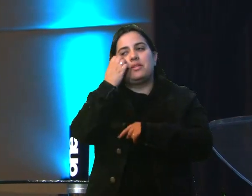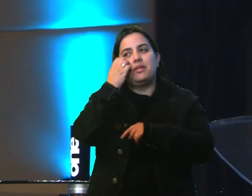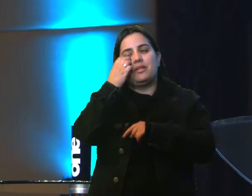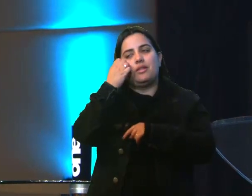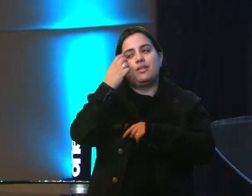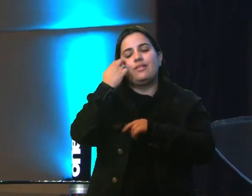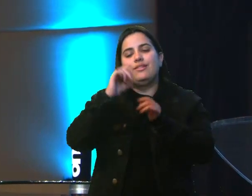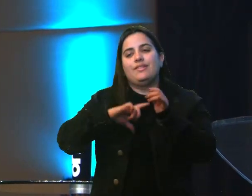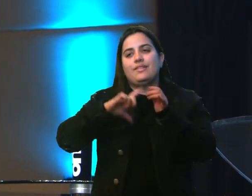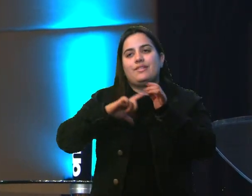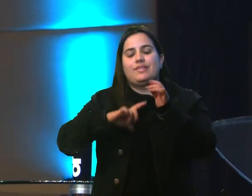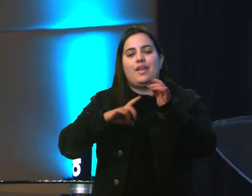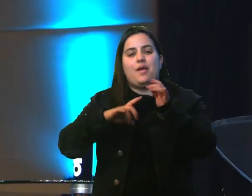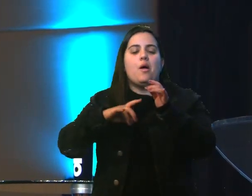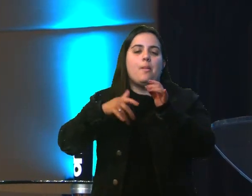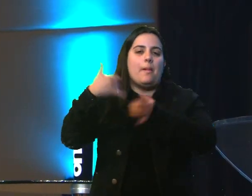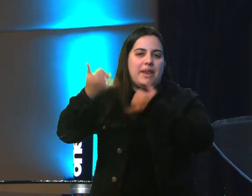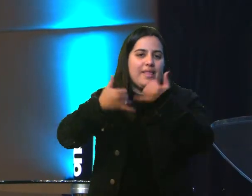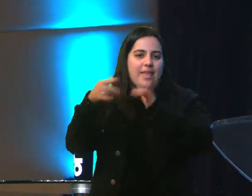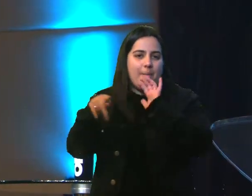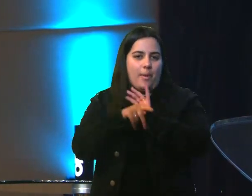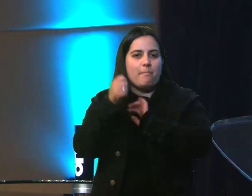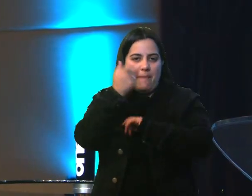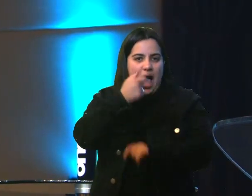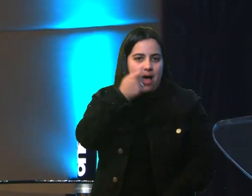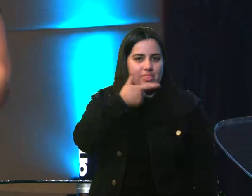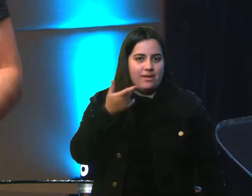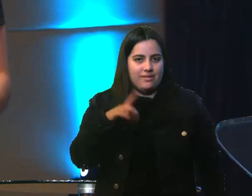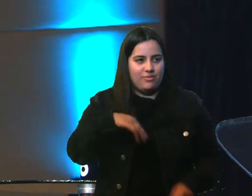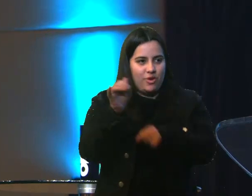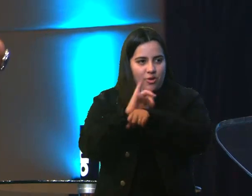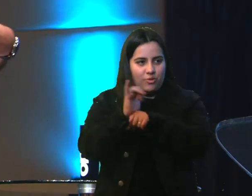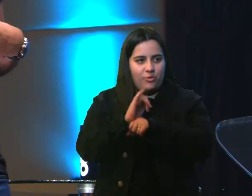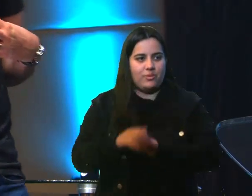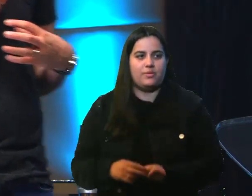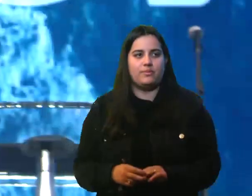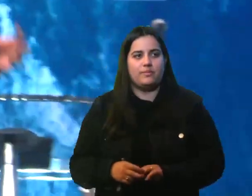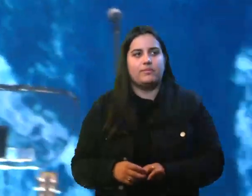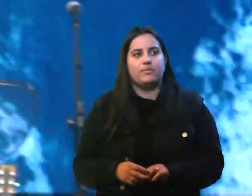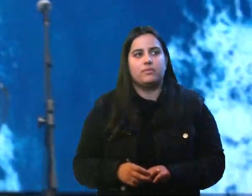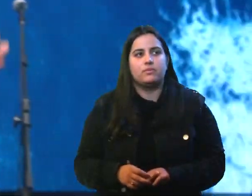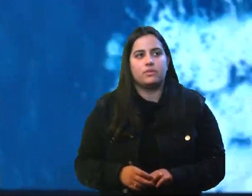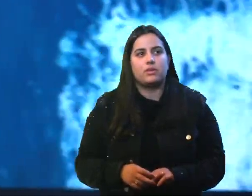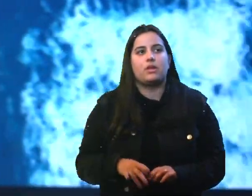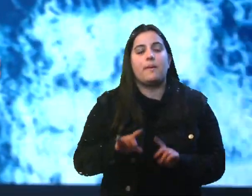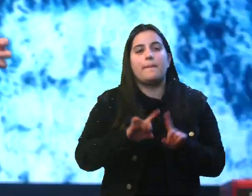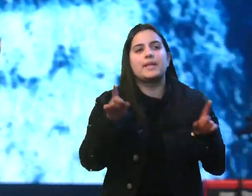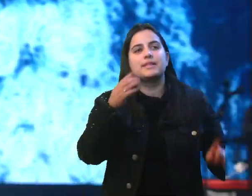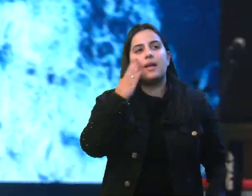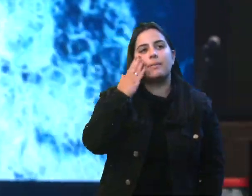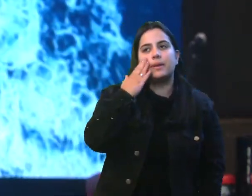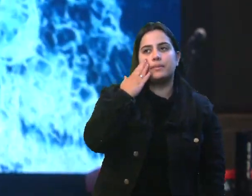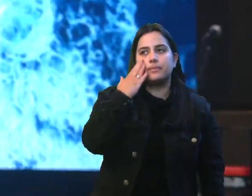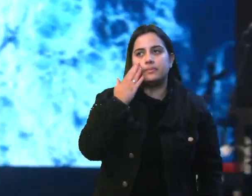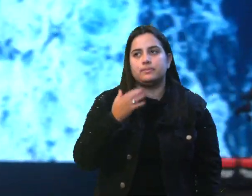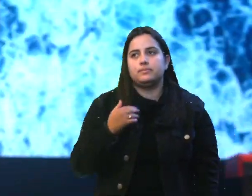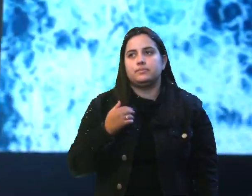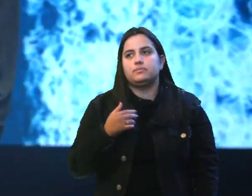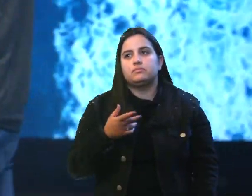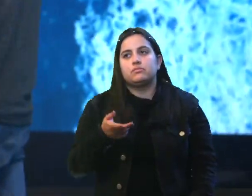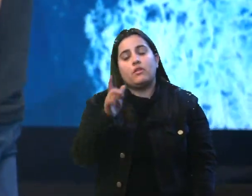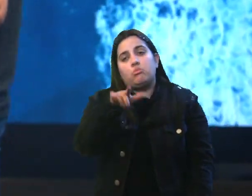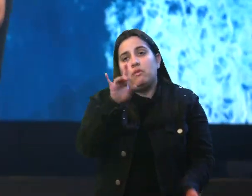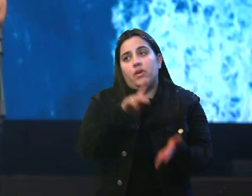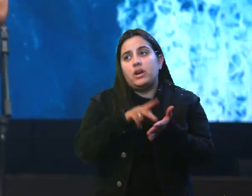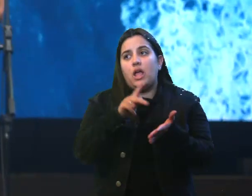Jesus e as árvores somos nós. Mas sabe, essa é talvez uma